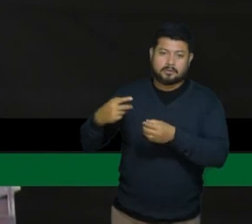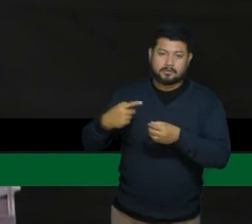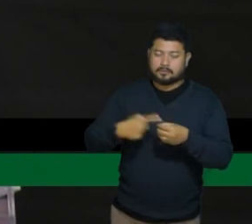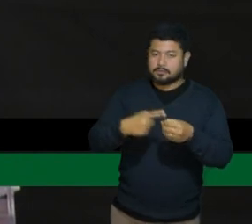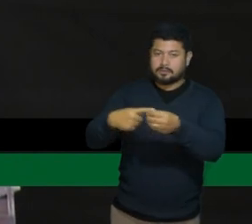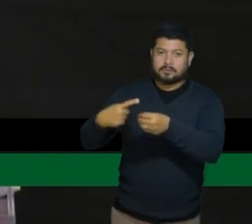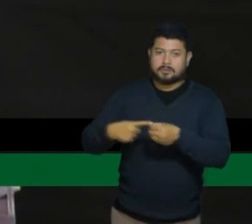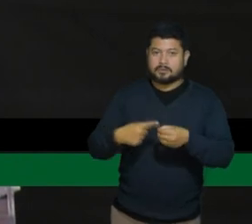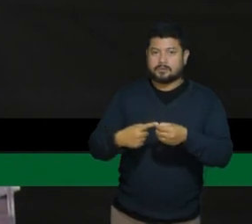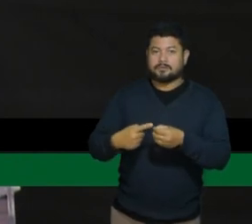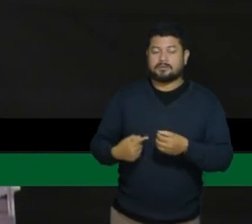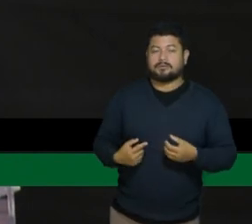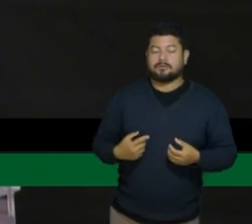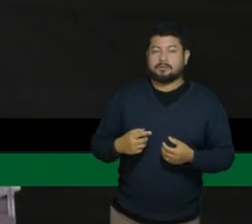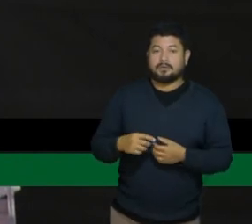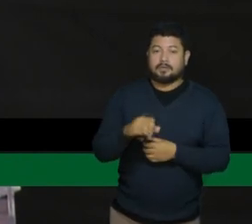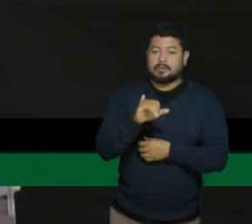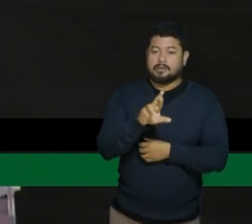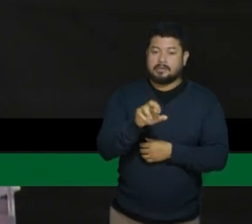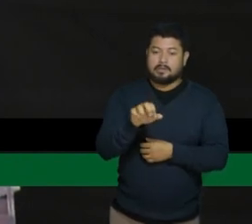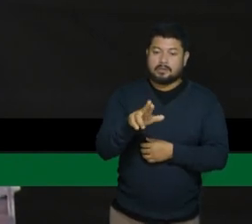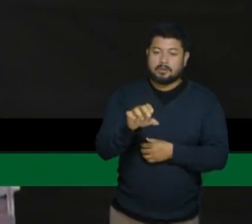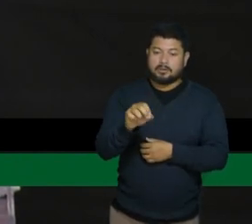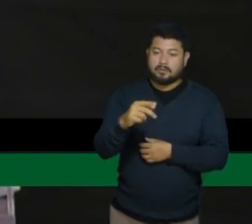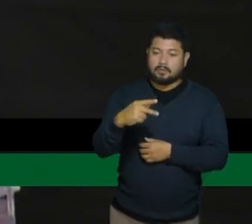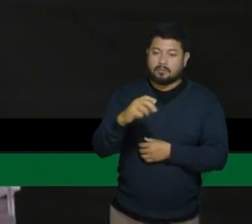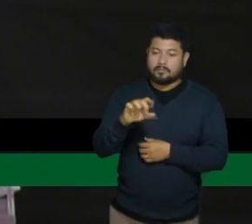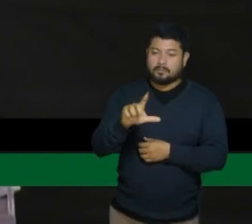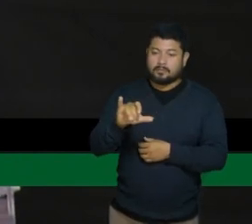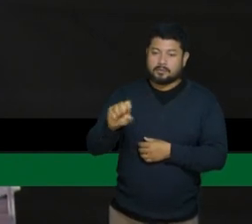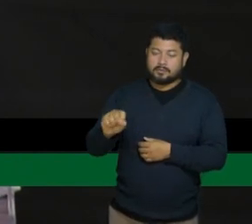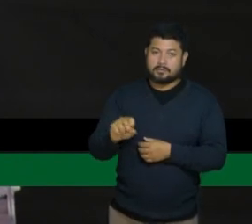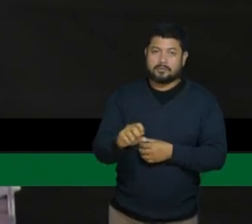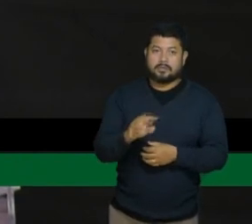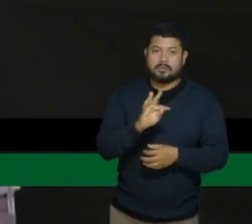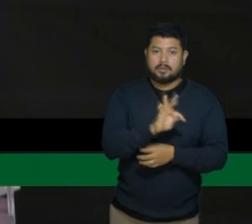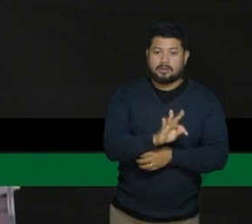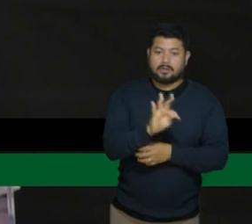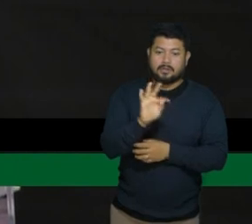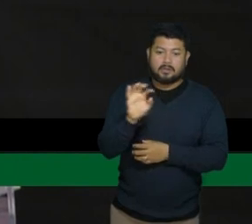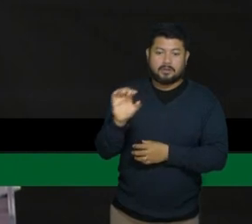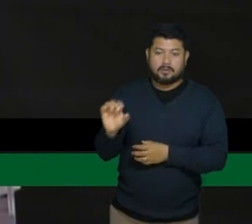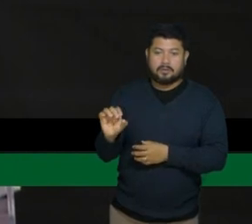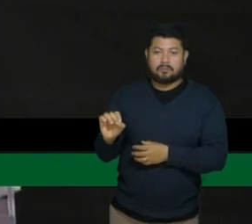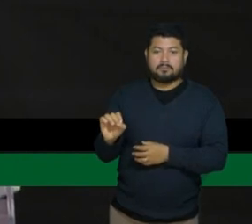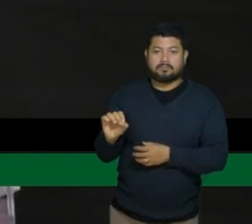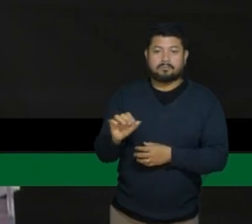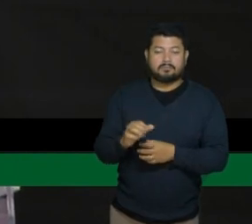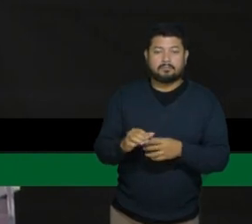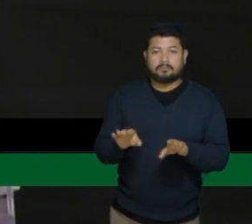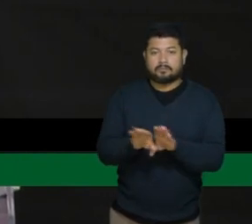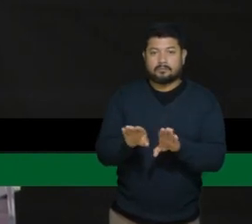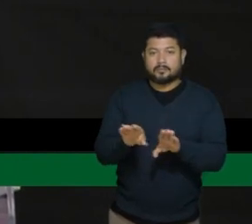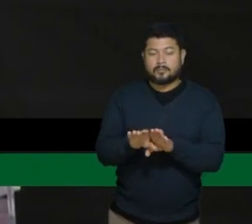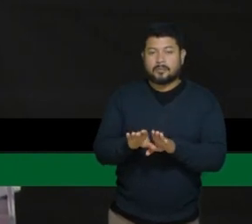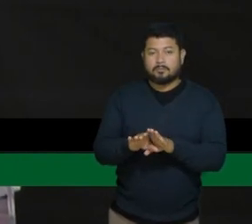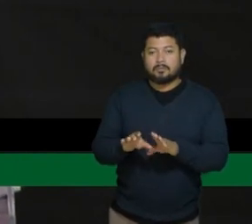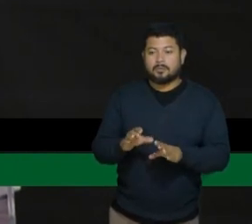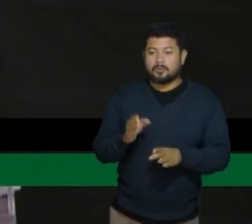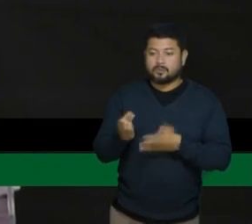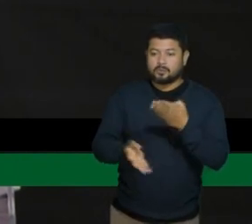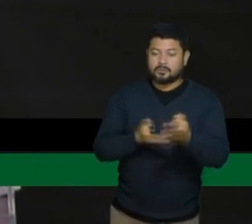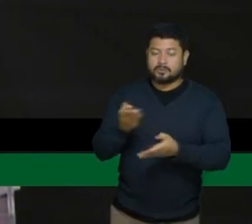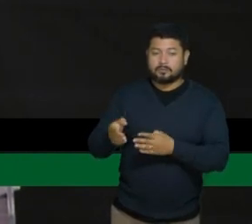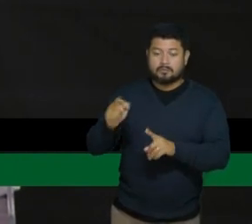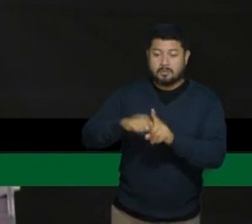Castelo, Ireneópolis, Itaiópolis e Timbó Grande. Atendemos, em média, 250 a 300 mulheres por